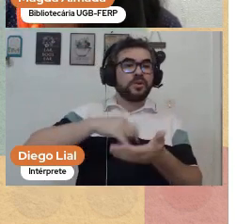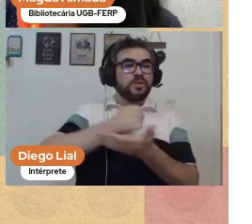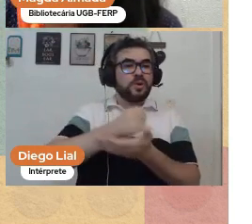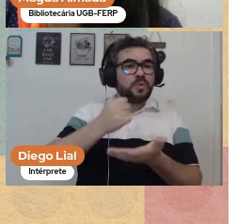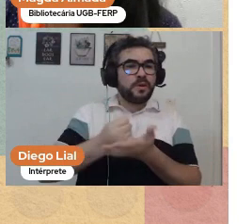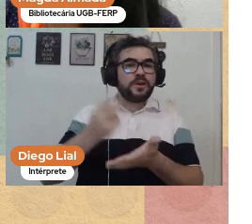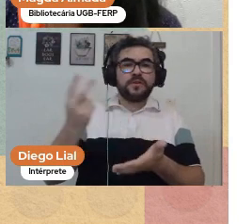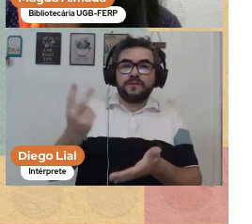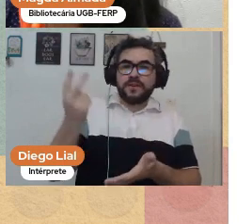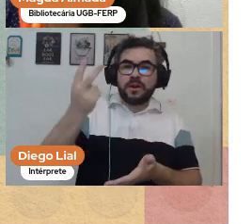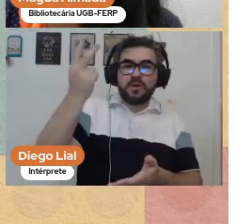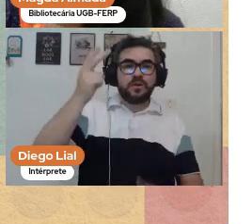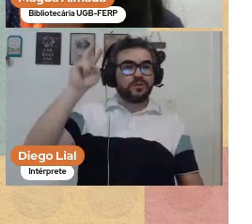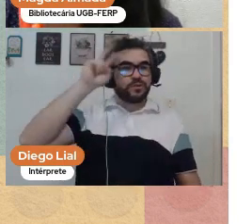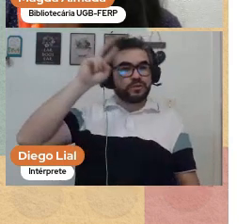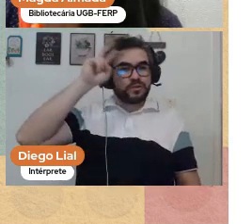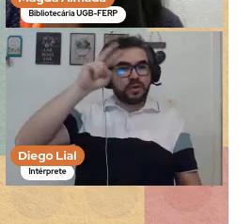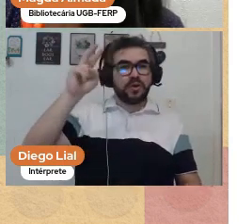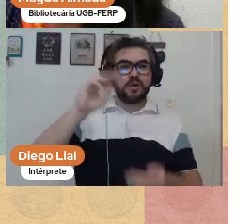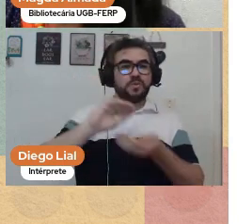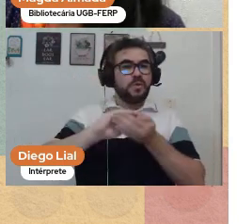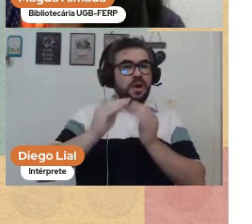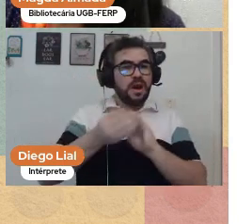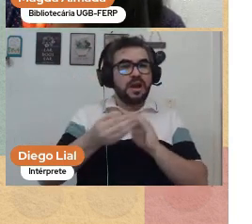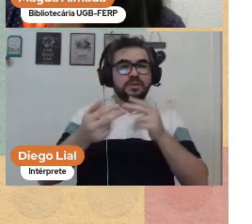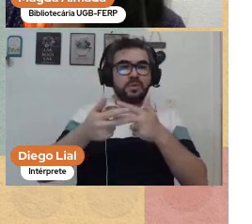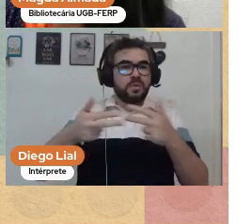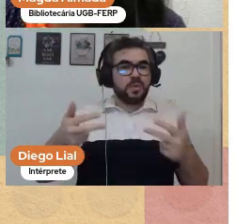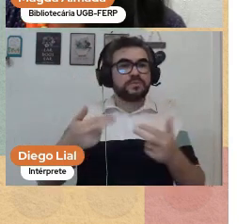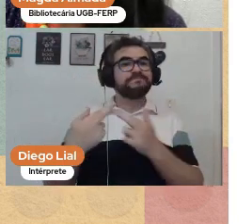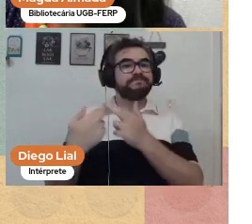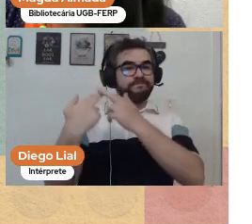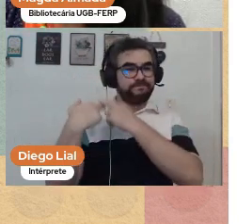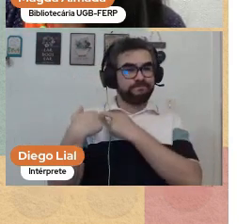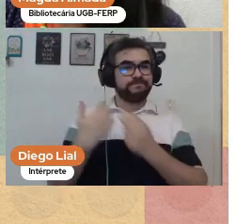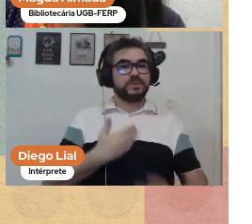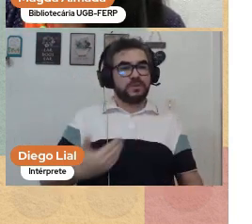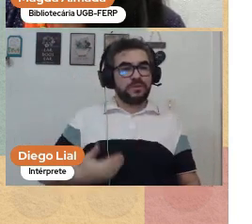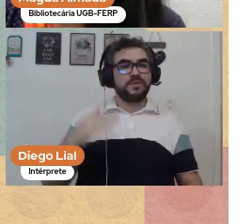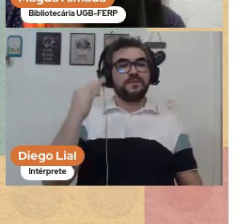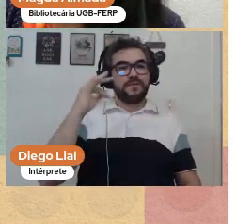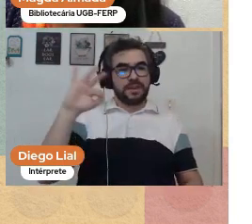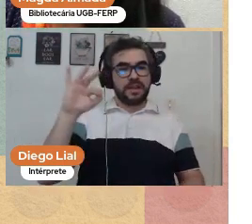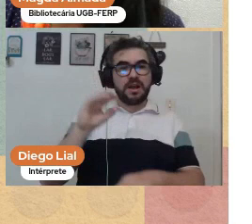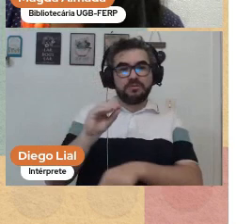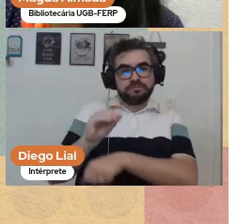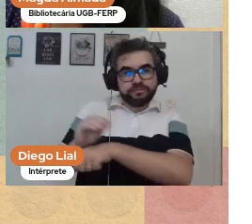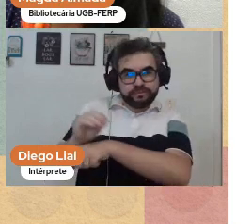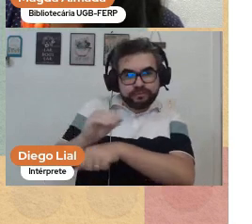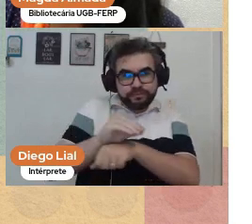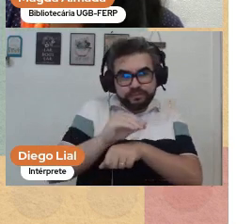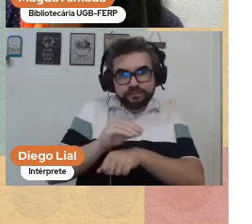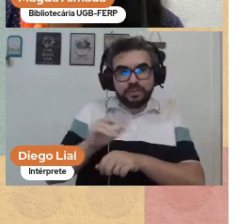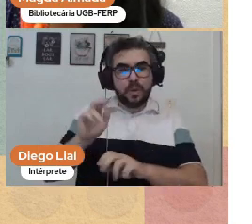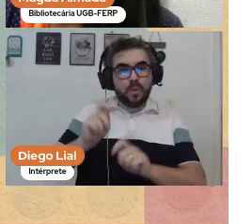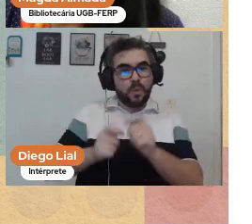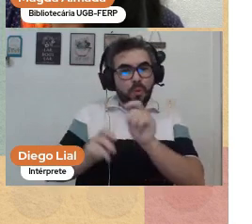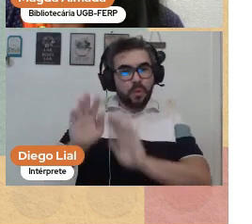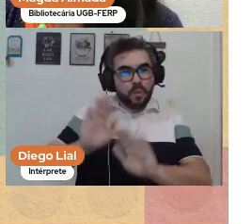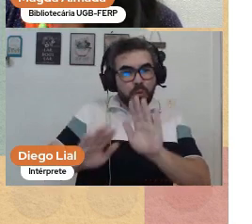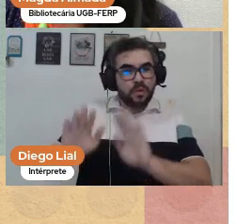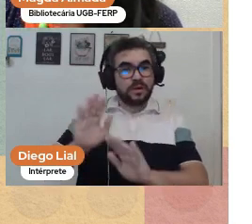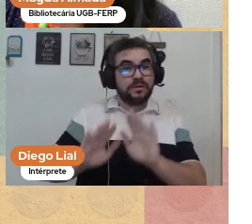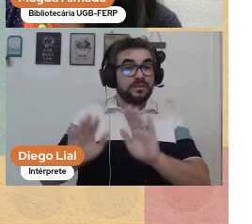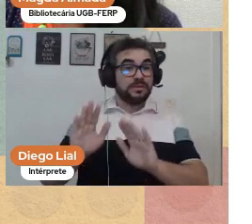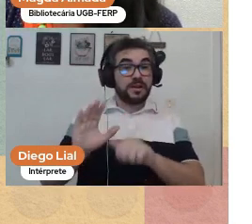esse tratamento, que seria da responsabilidade do governo federal. Mas as instituições tiveram essa preocupação